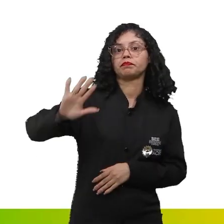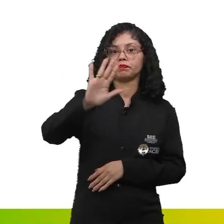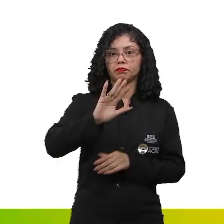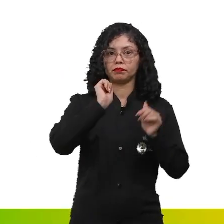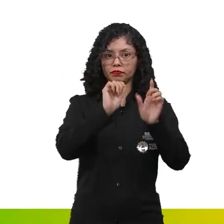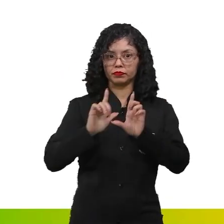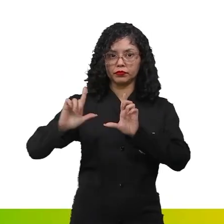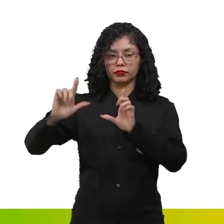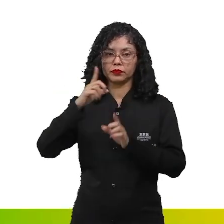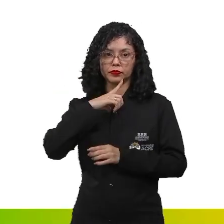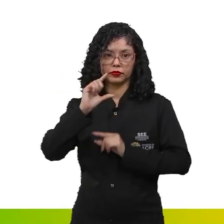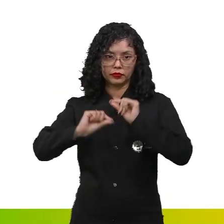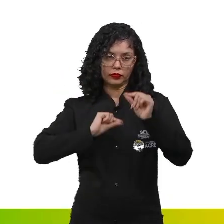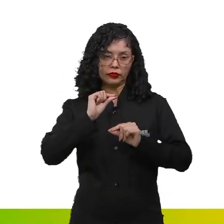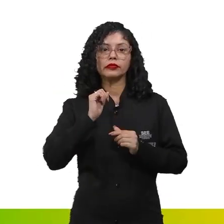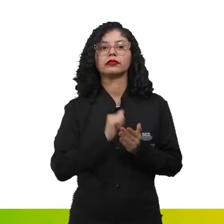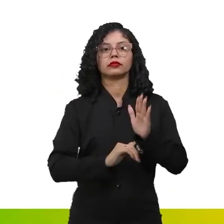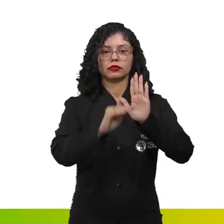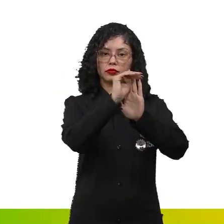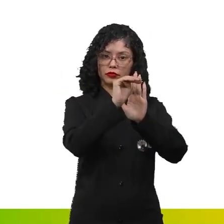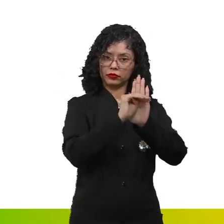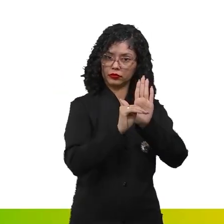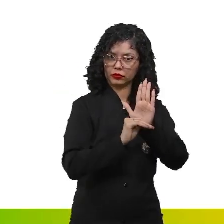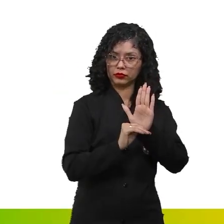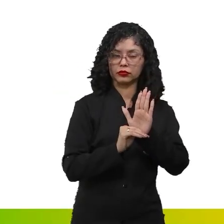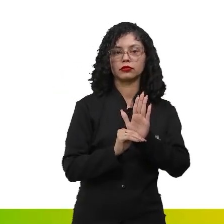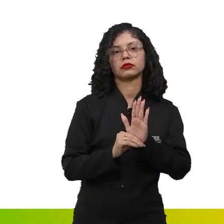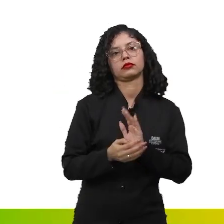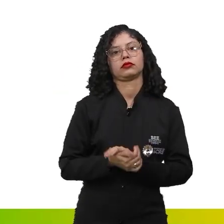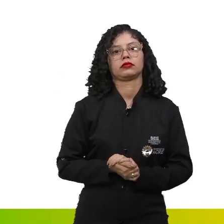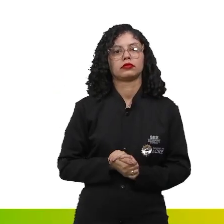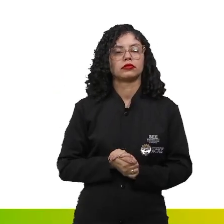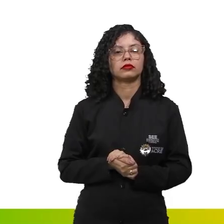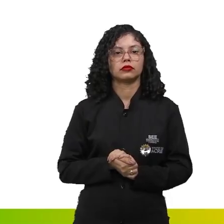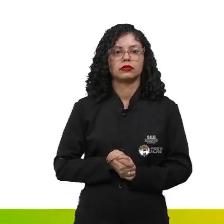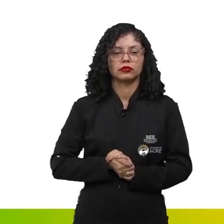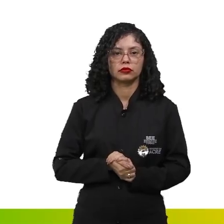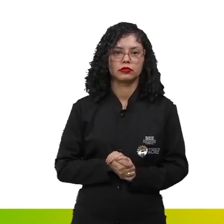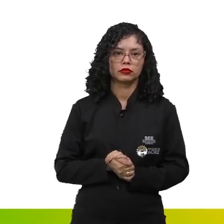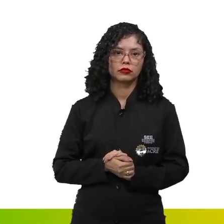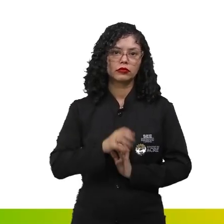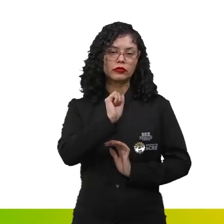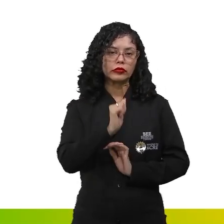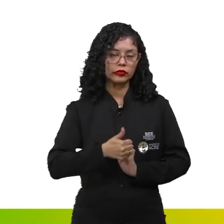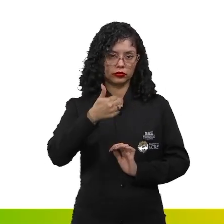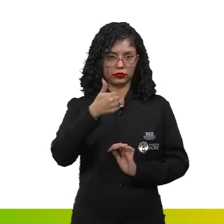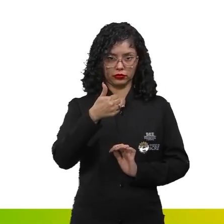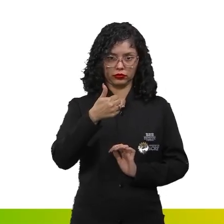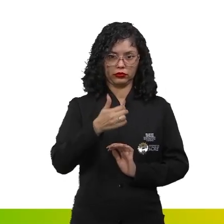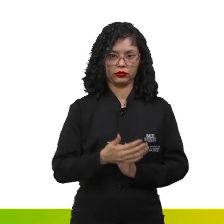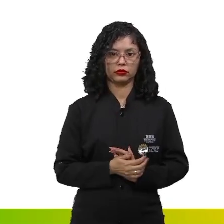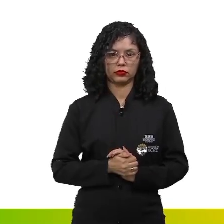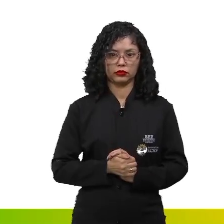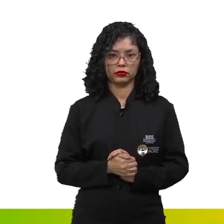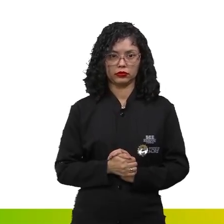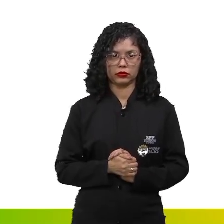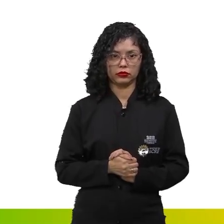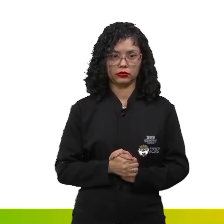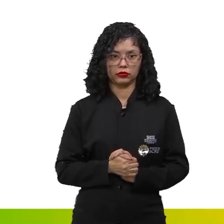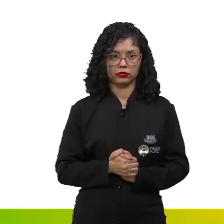Generalizando, nós vamos ter o seguinte. Esse A1